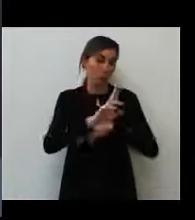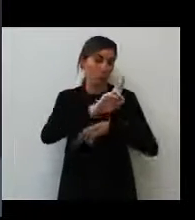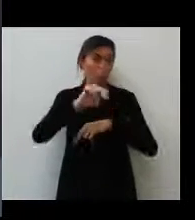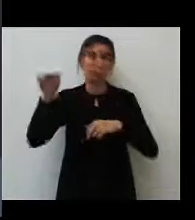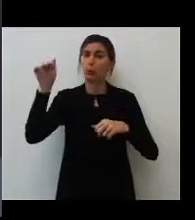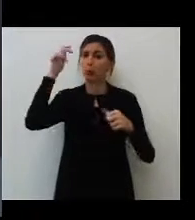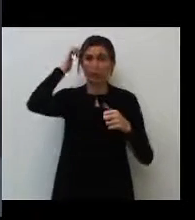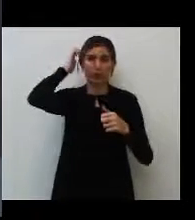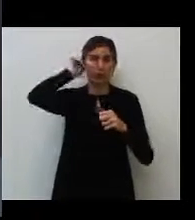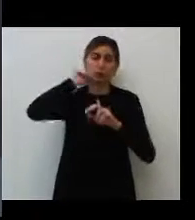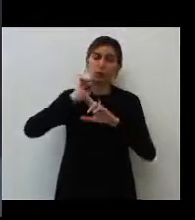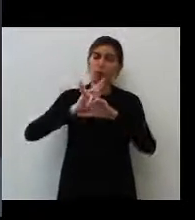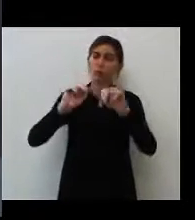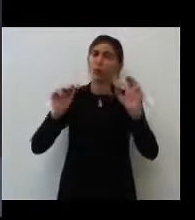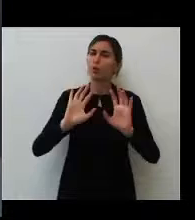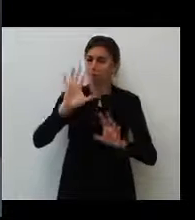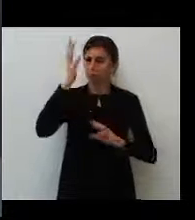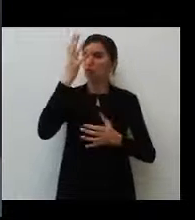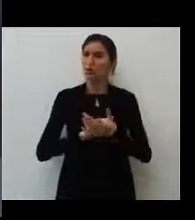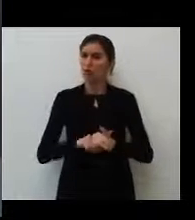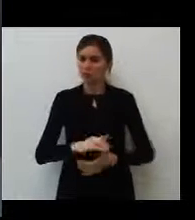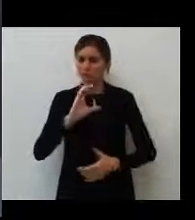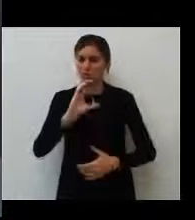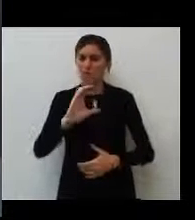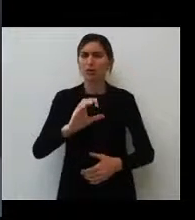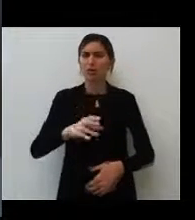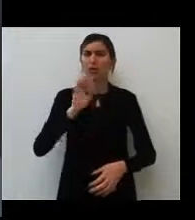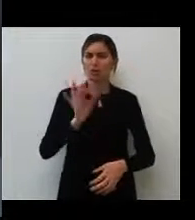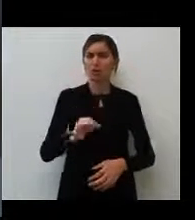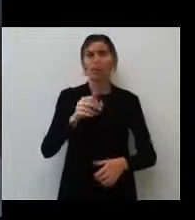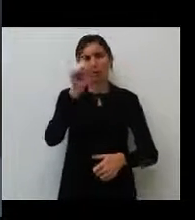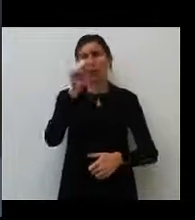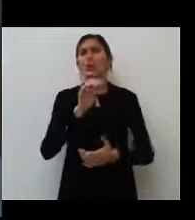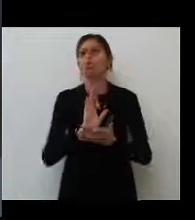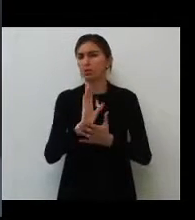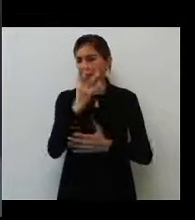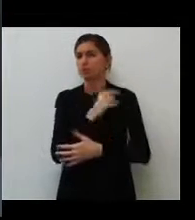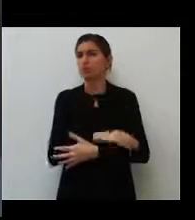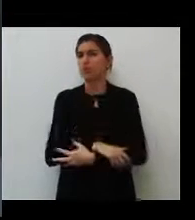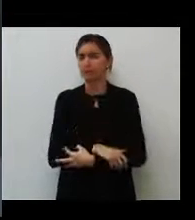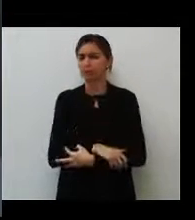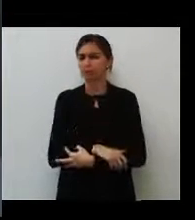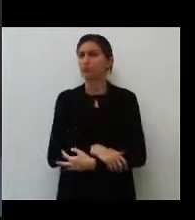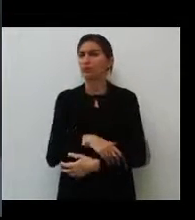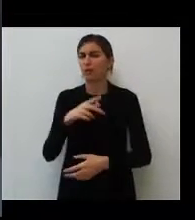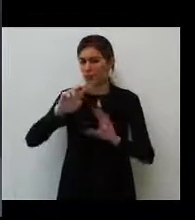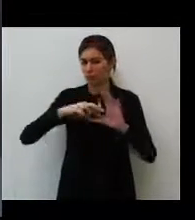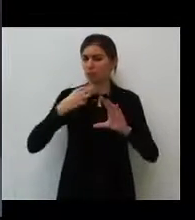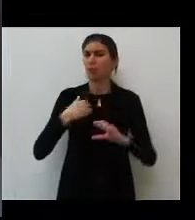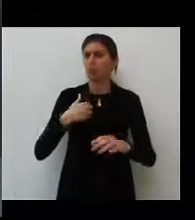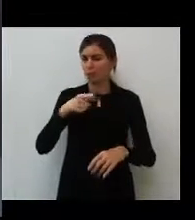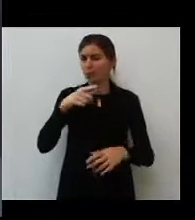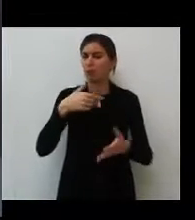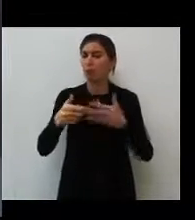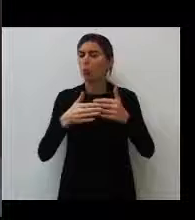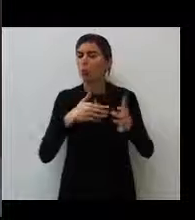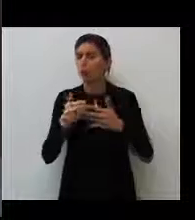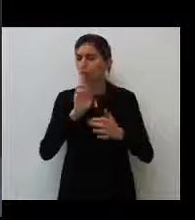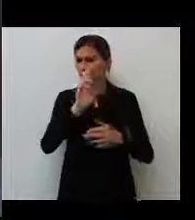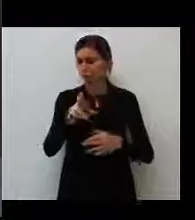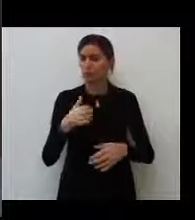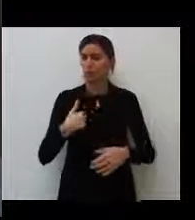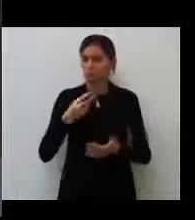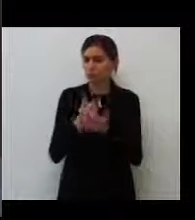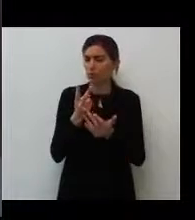nunca chuta não sei porque né mas já aconteceu com a letra c manoel isso e letra a como é que situação manda para mim você estuda em qual alternativa